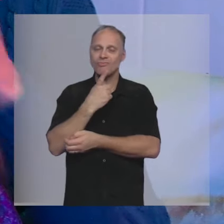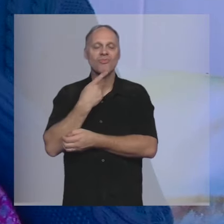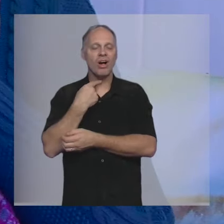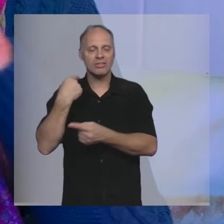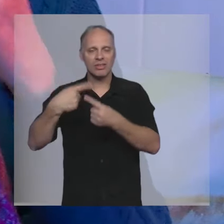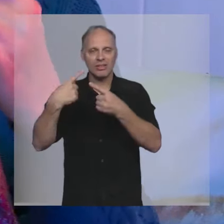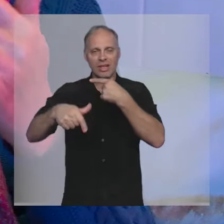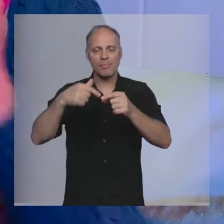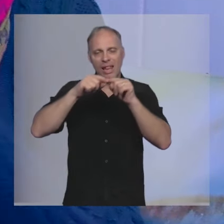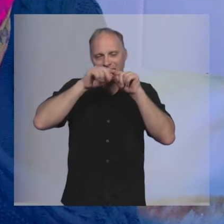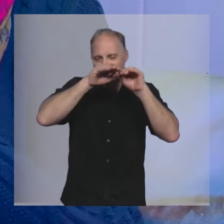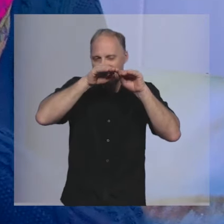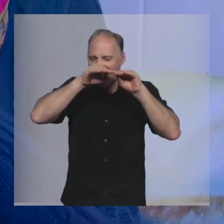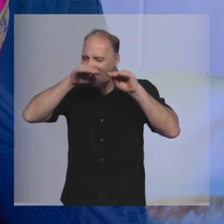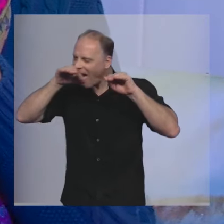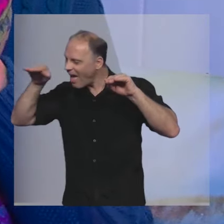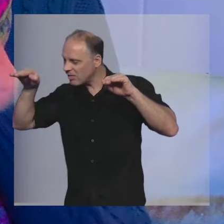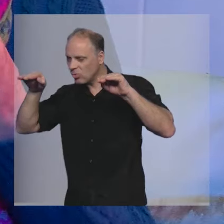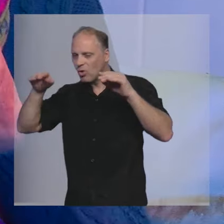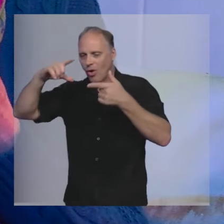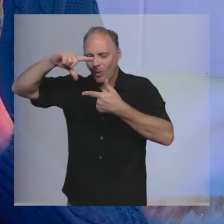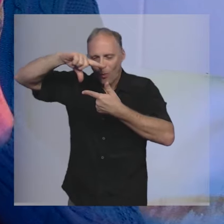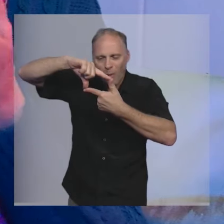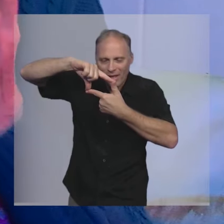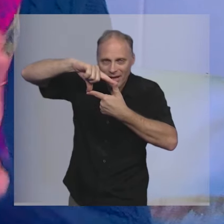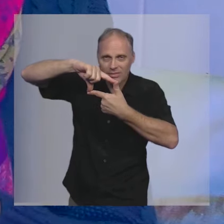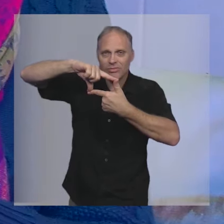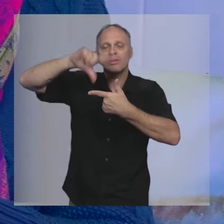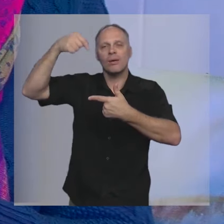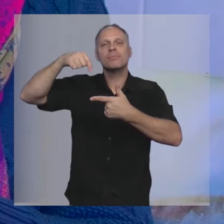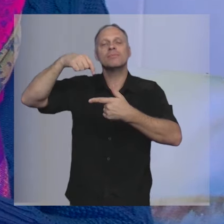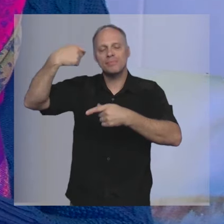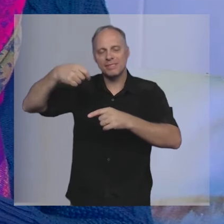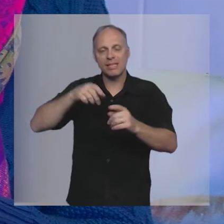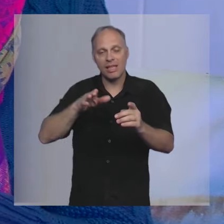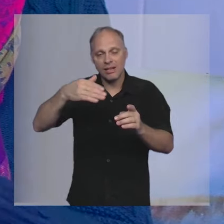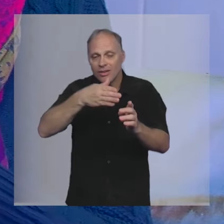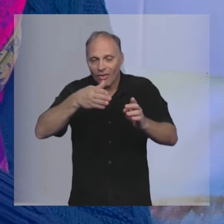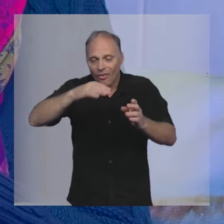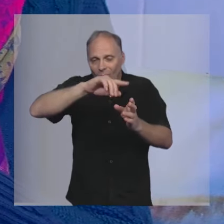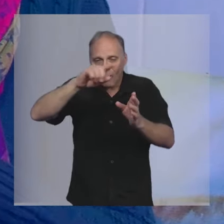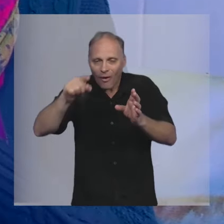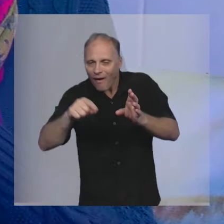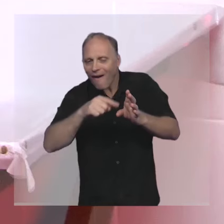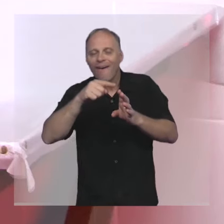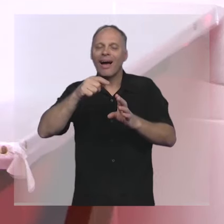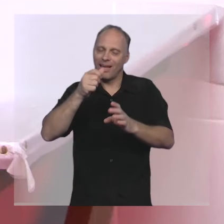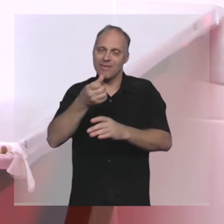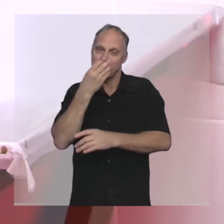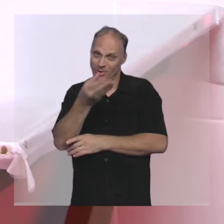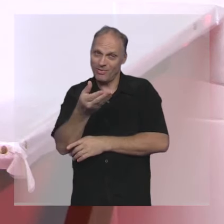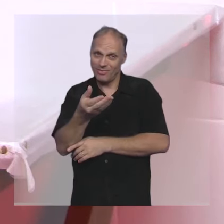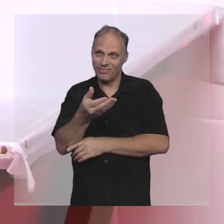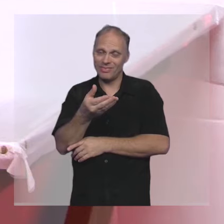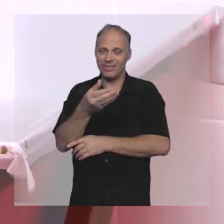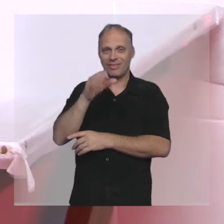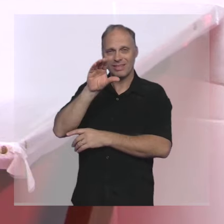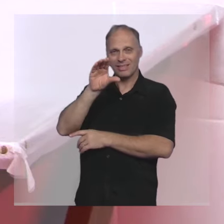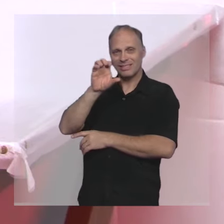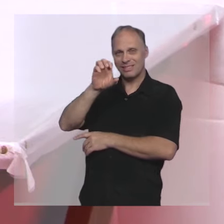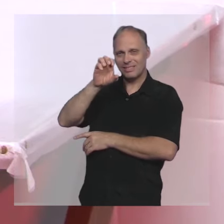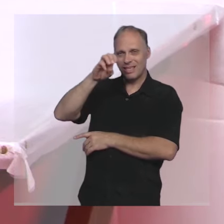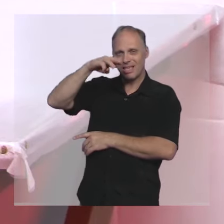coisas retas, quadradas. Para mim tem que ter linhas orgânicas, né? Aí... As